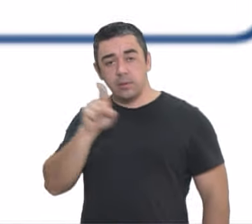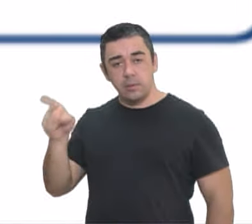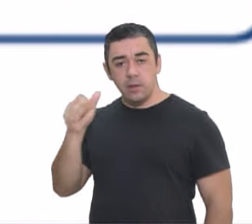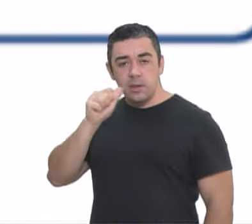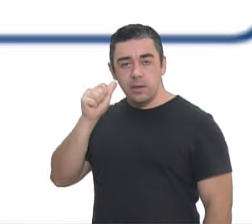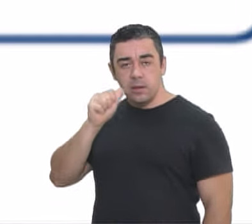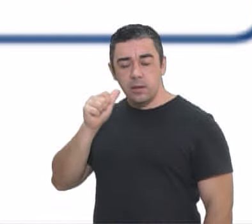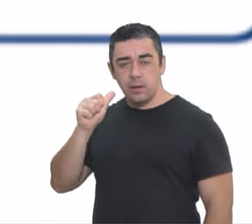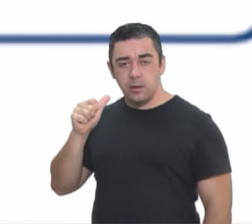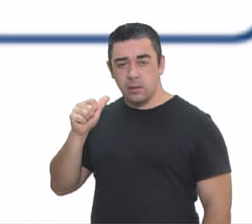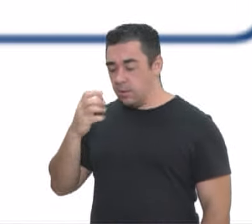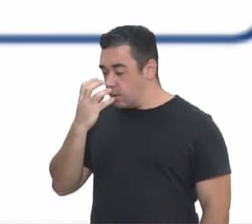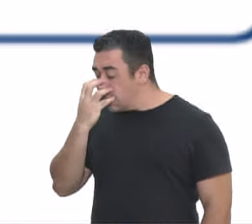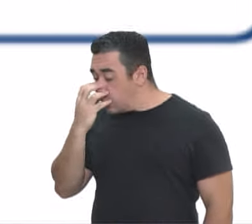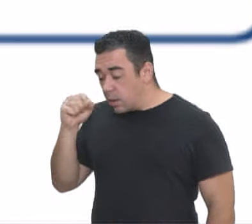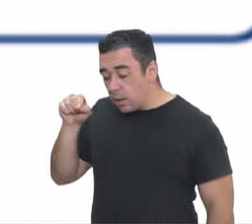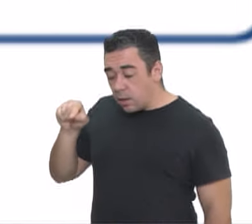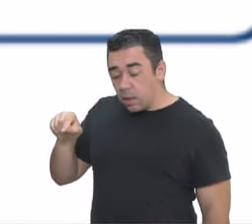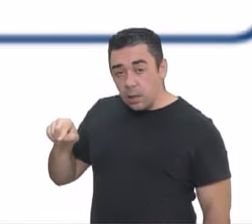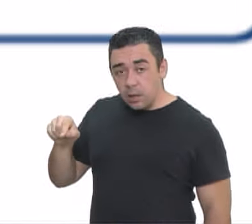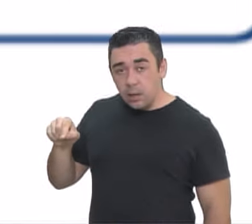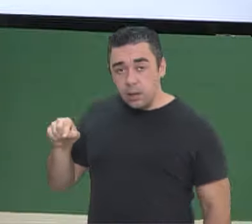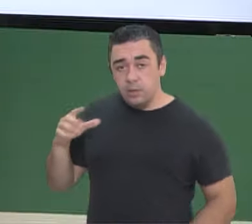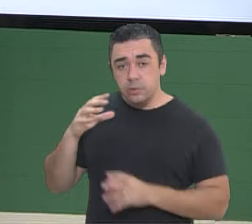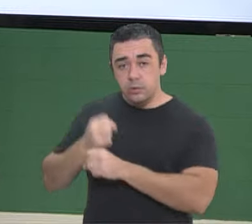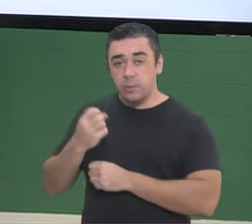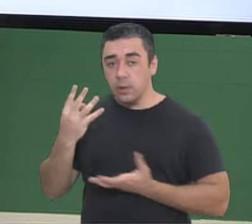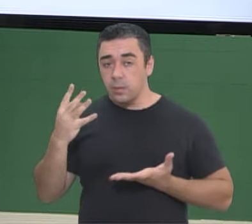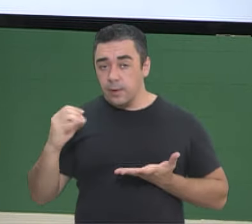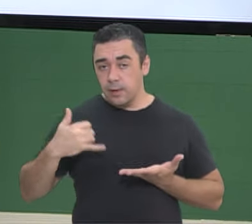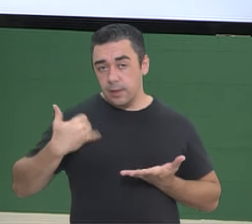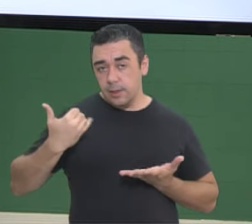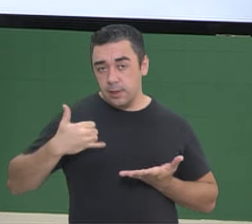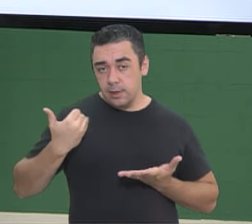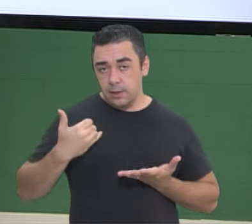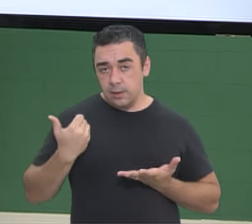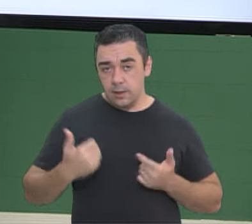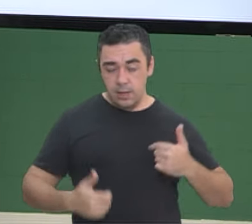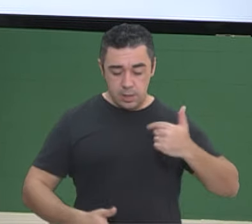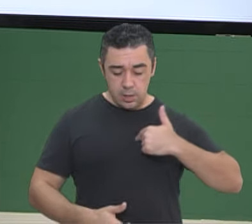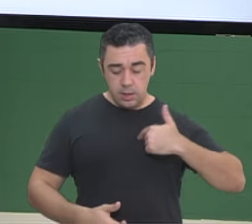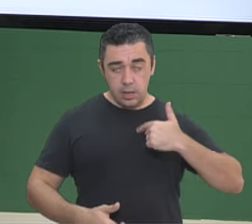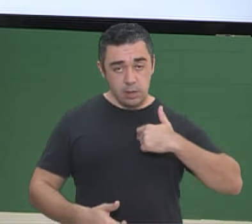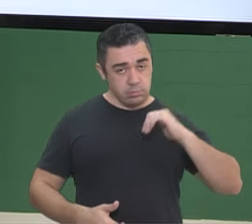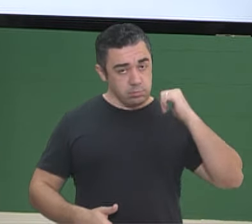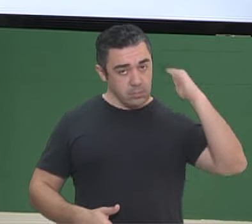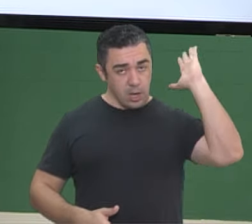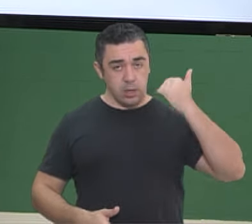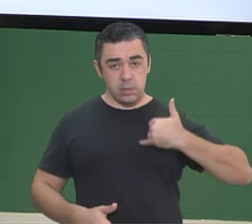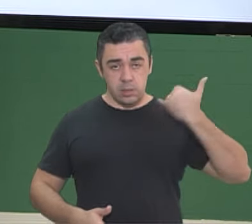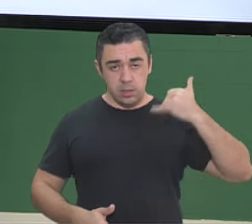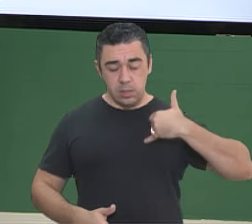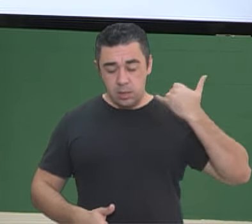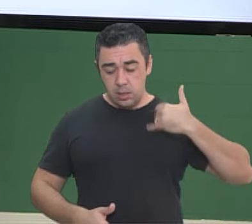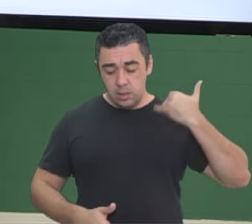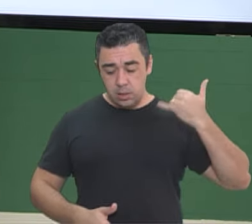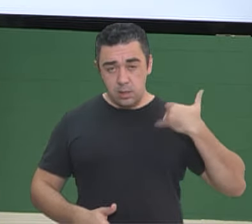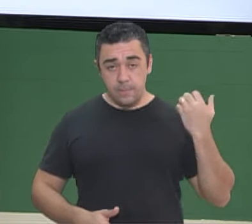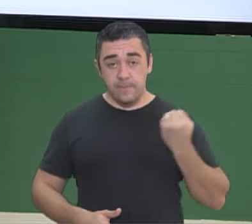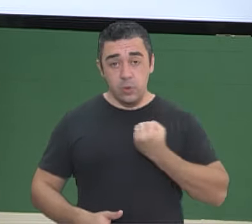minha cachorrinha, é igual a 40 anos. Ok? Veja bem, sabendo que sou mais velho e nossas idades são dadas